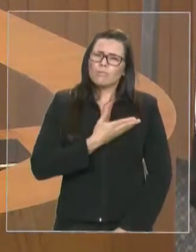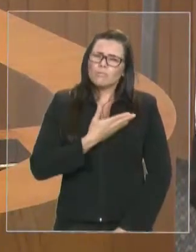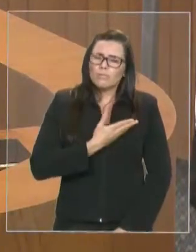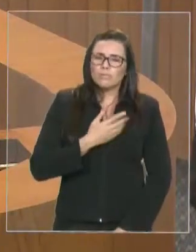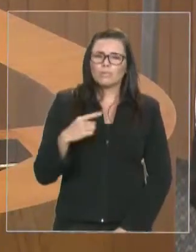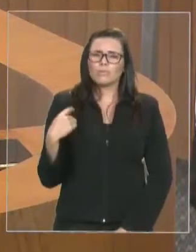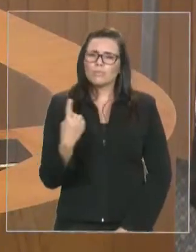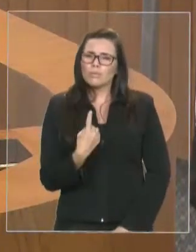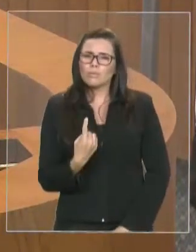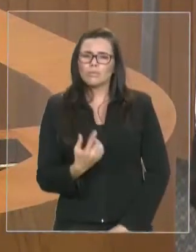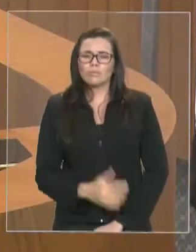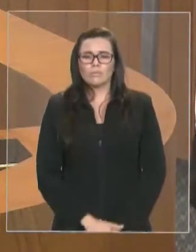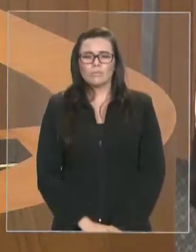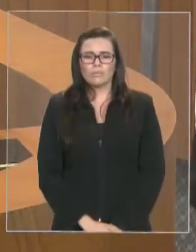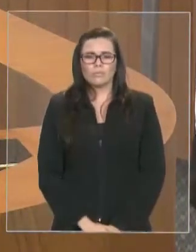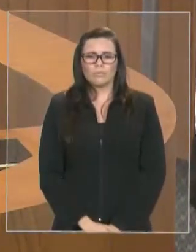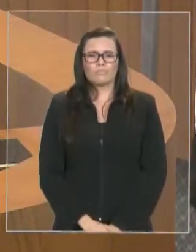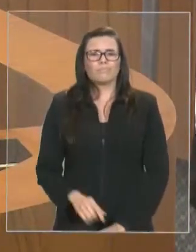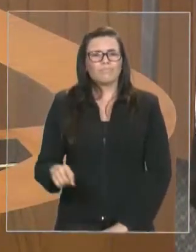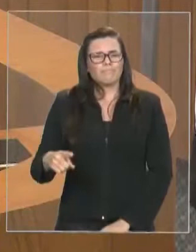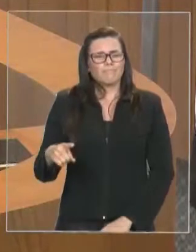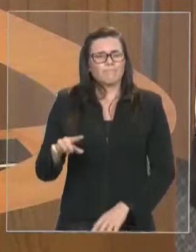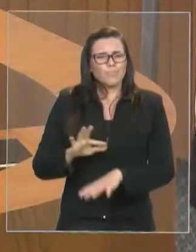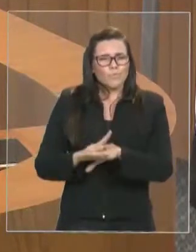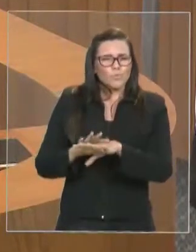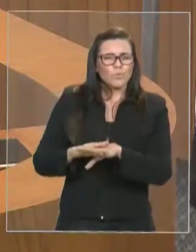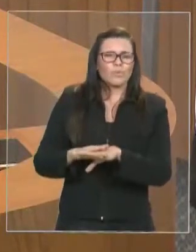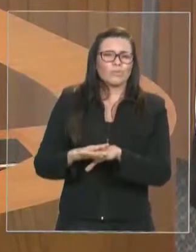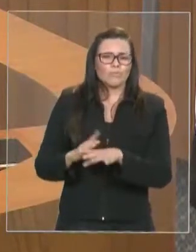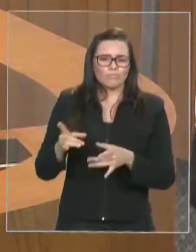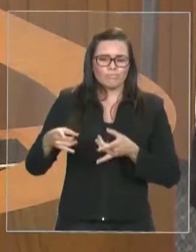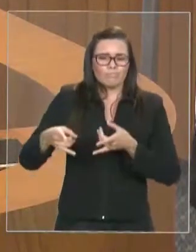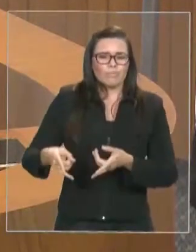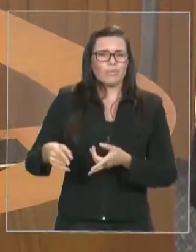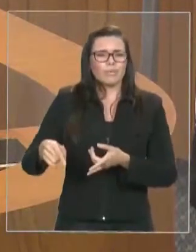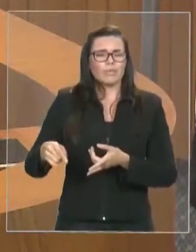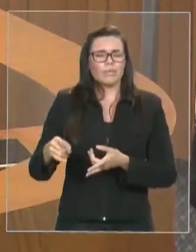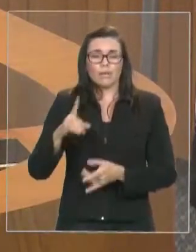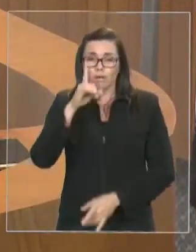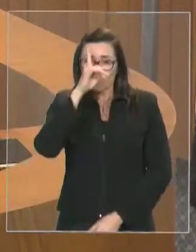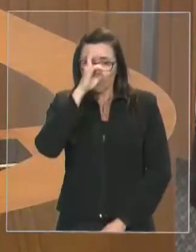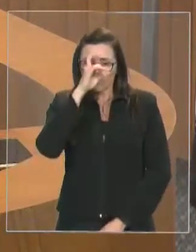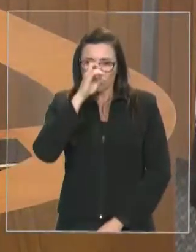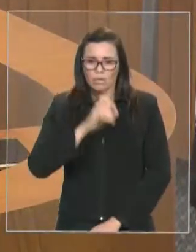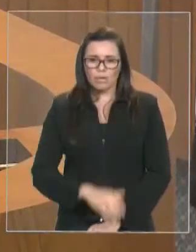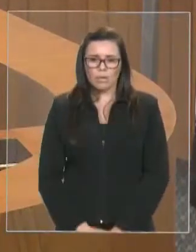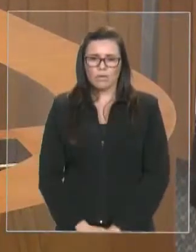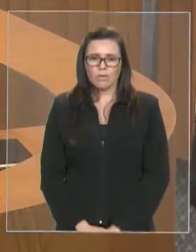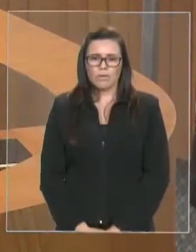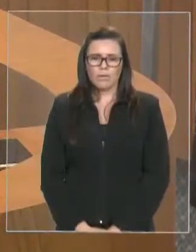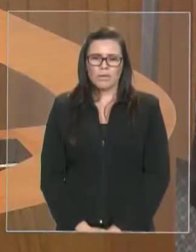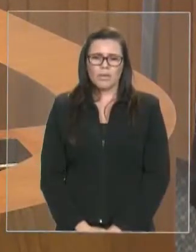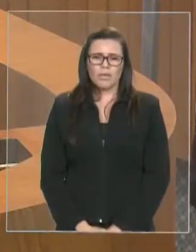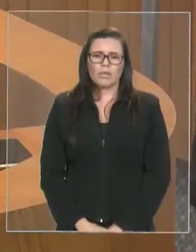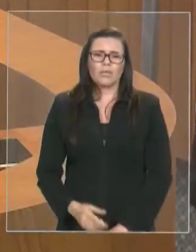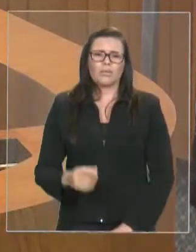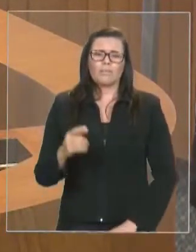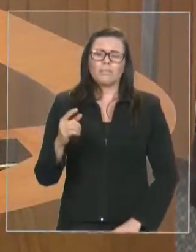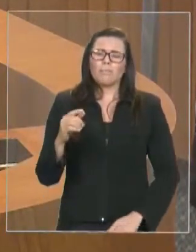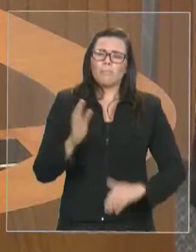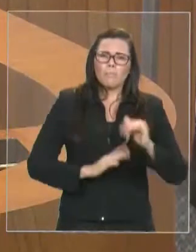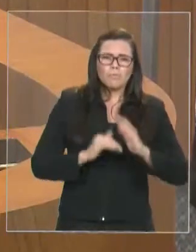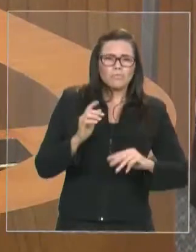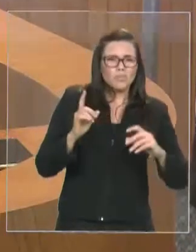amigo, internado num hospital, num leito hospitalar e ser tratado simplesmente como um código de